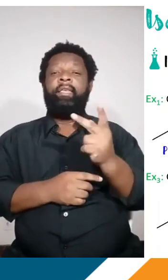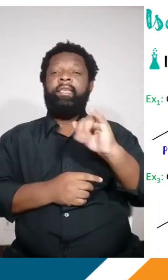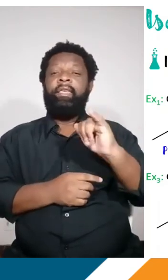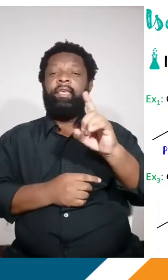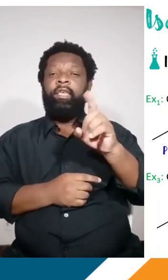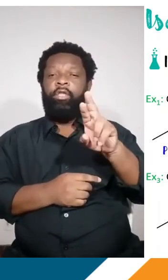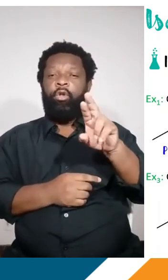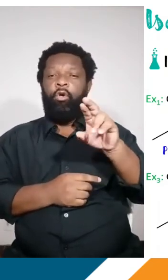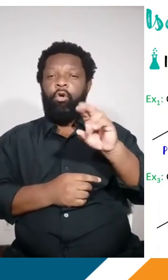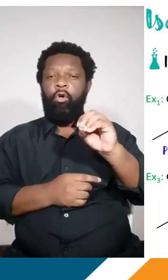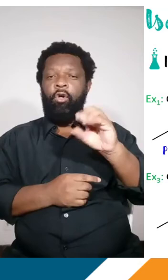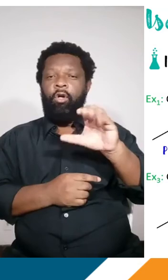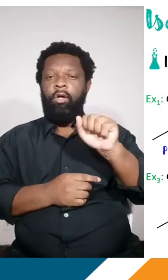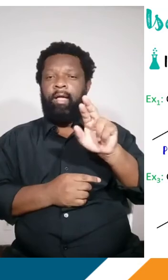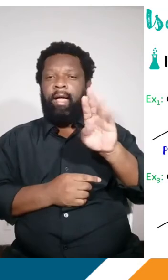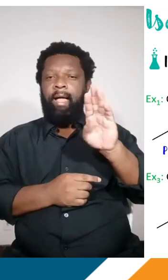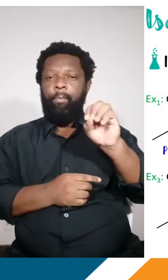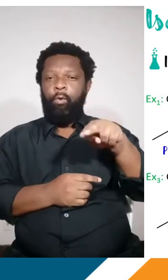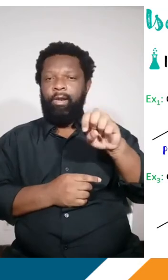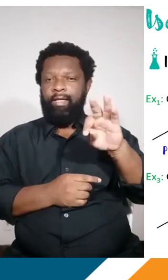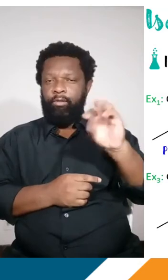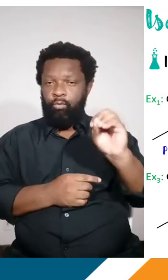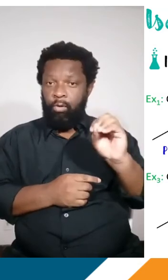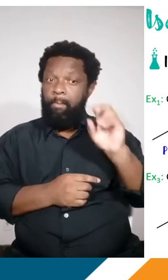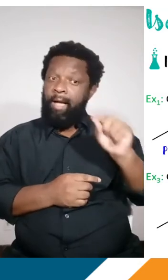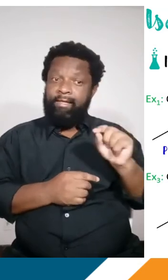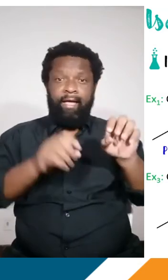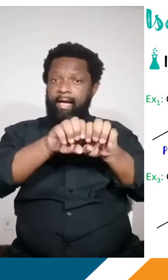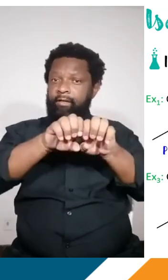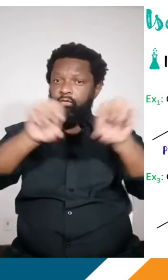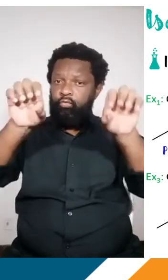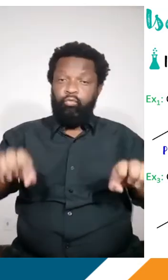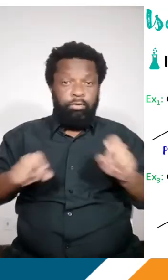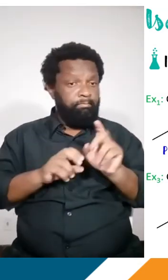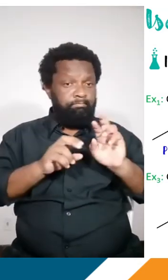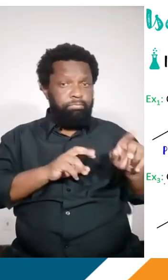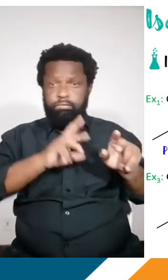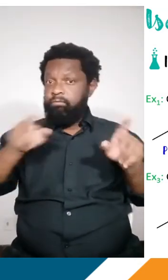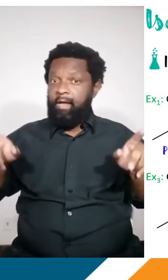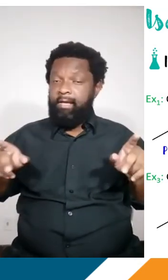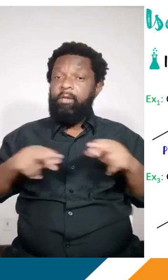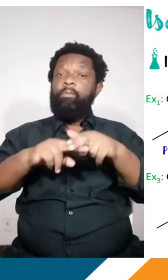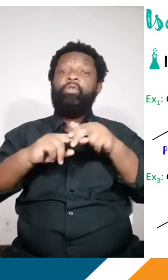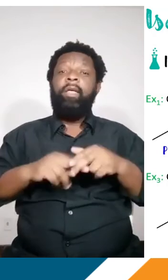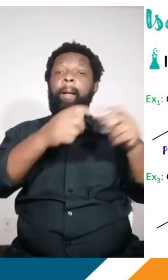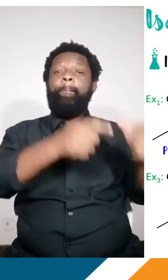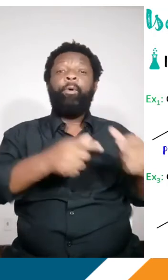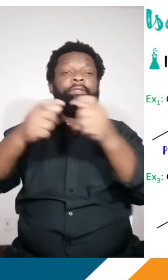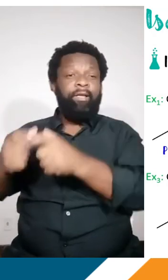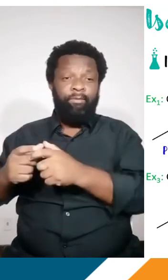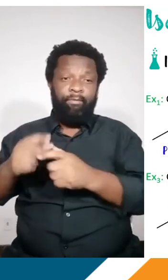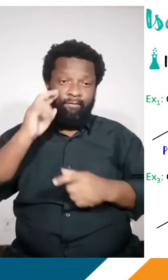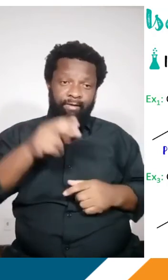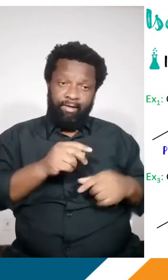tem carbono e hidrogênio, porém essas estruturas se diferenciam e se diferenciam pela posição da ramificação,